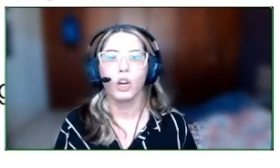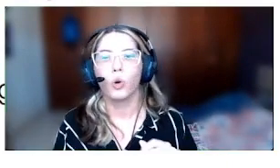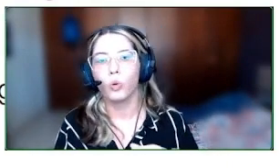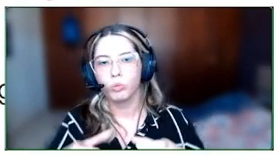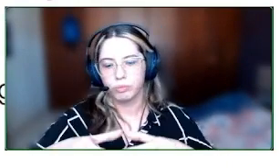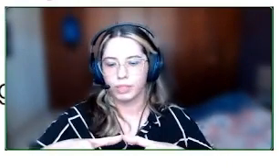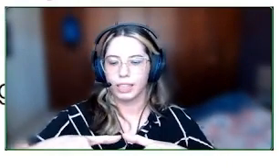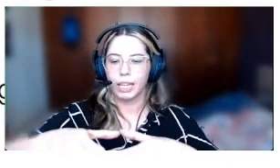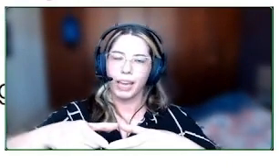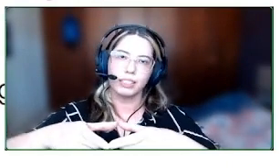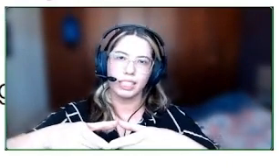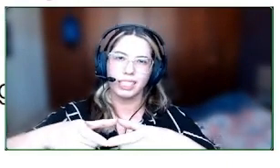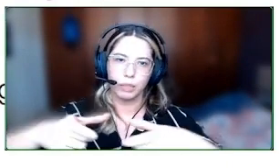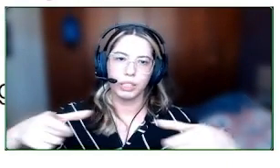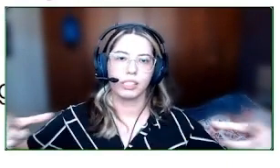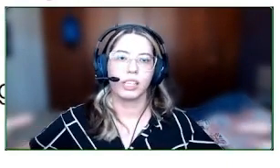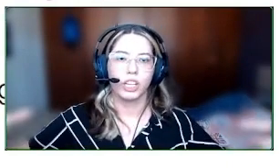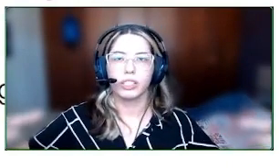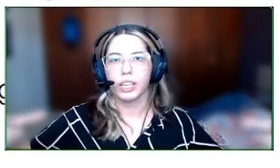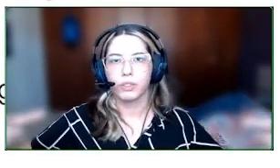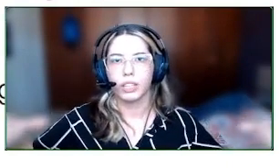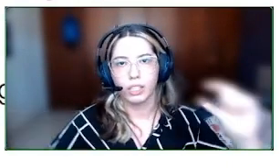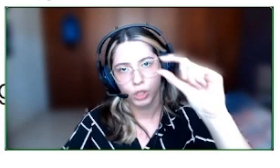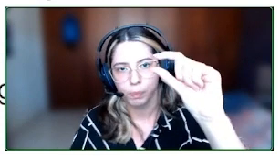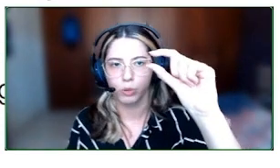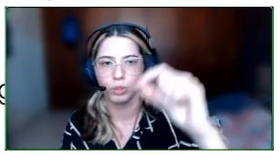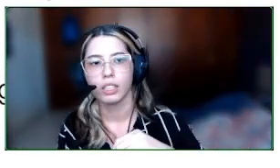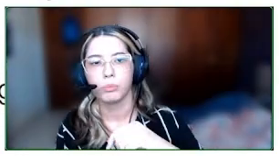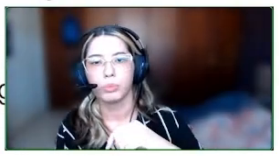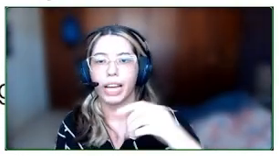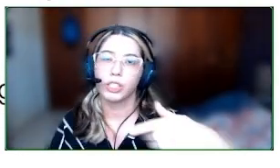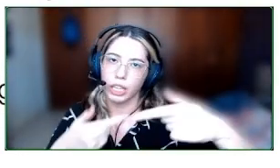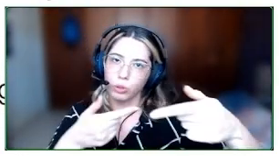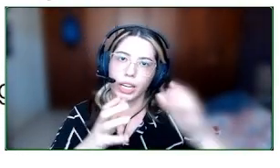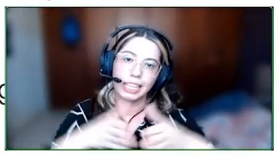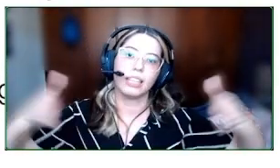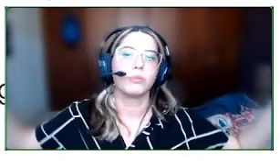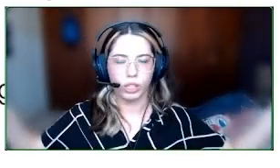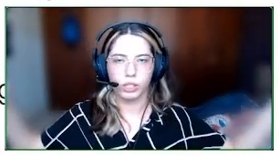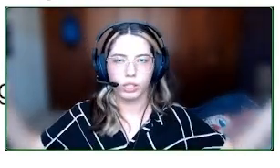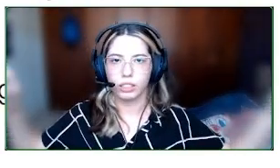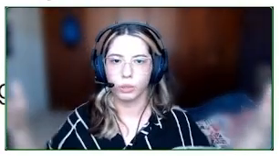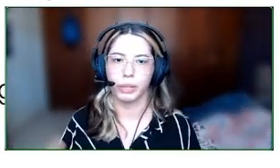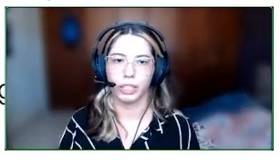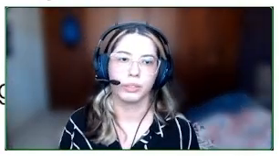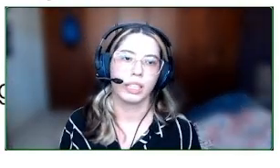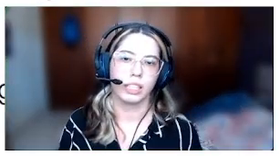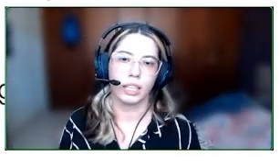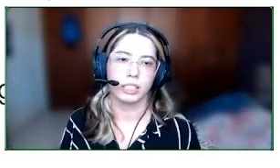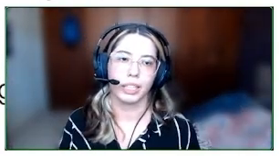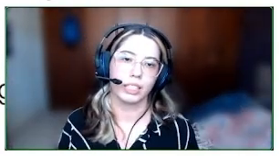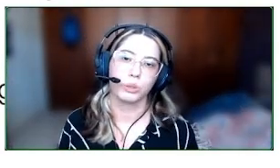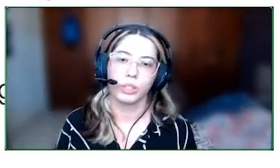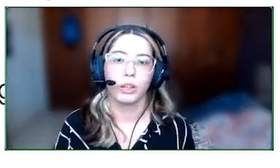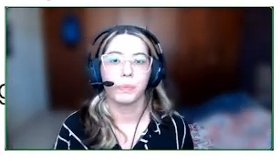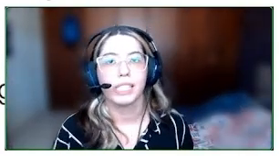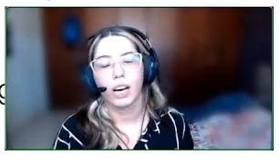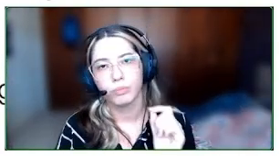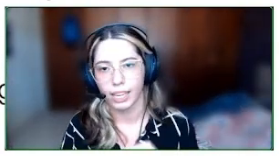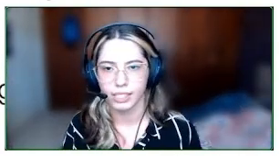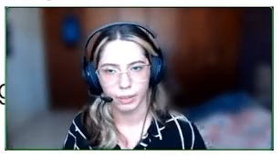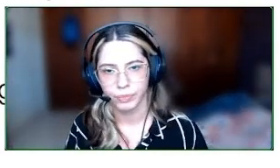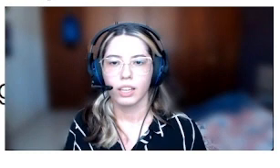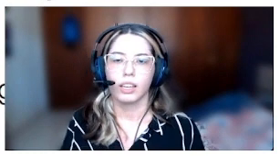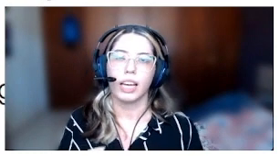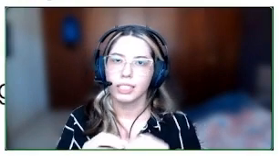MLCs, com lamelas nessas lâminas de 3,5 de espessura por 10 de largura e 2,40 de comprimento. E elas têm uma classe estrutural